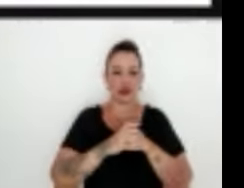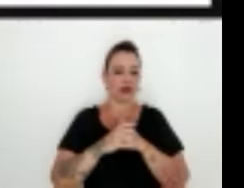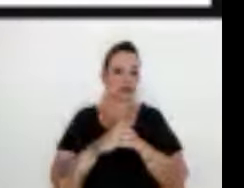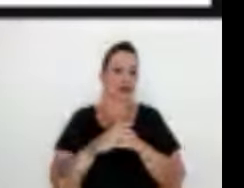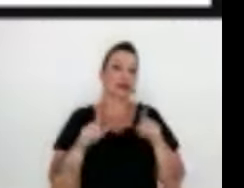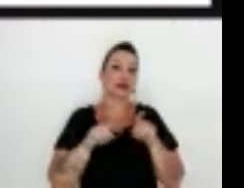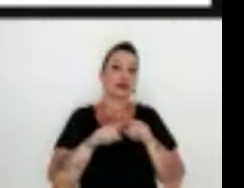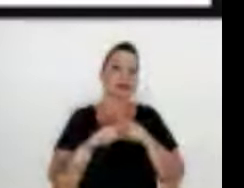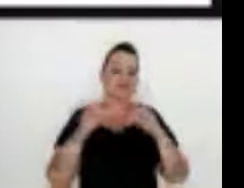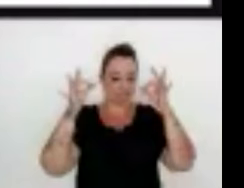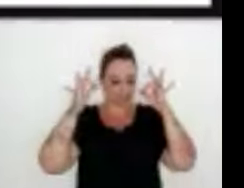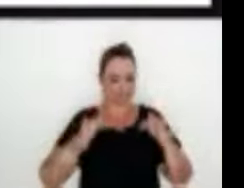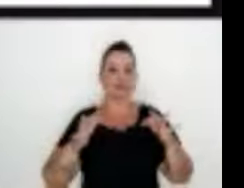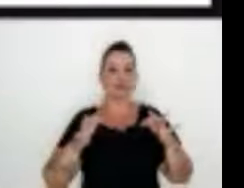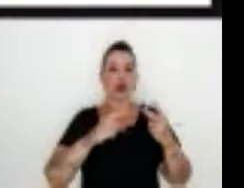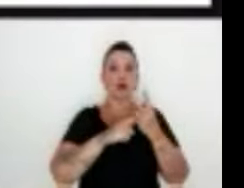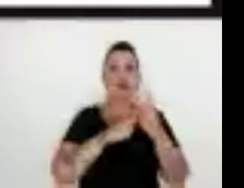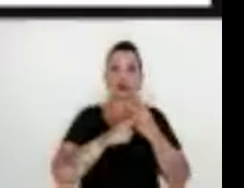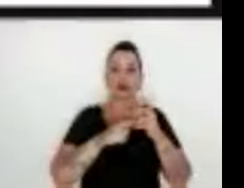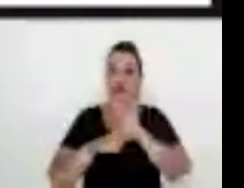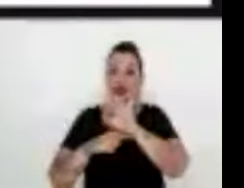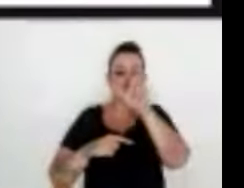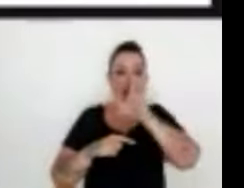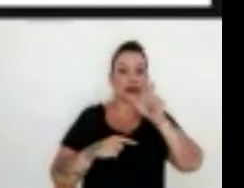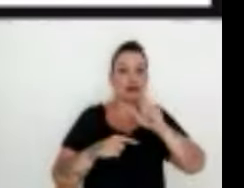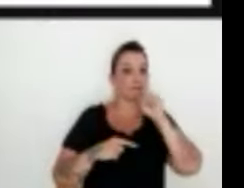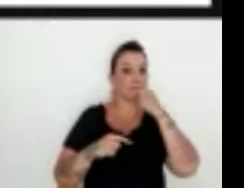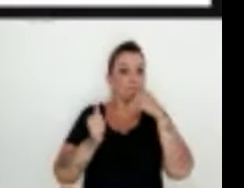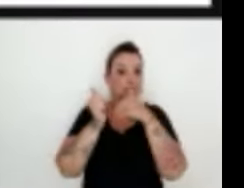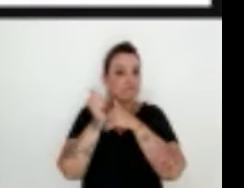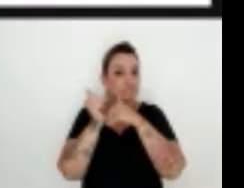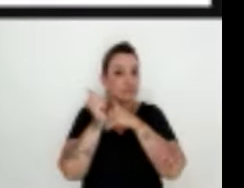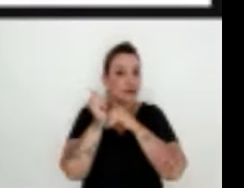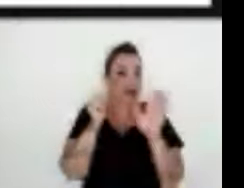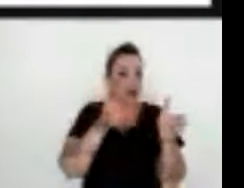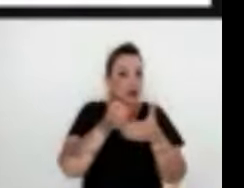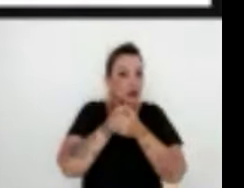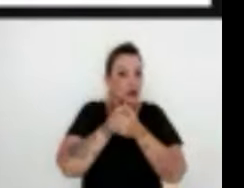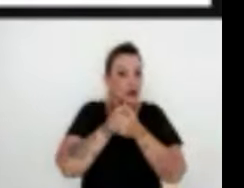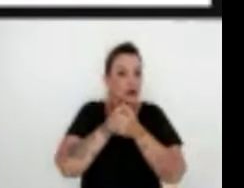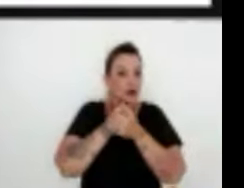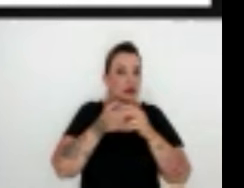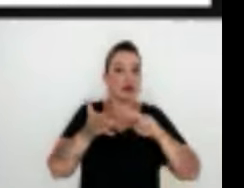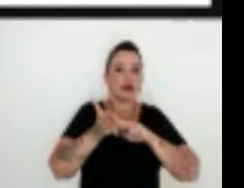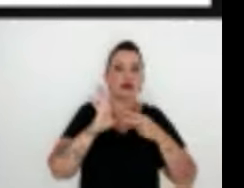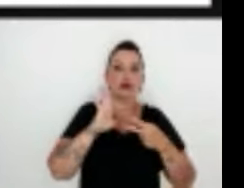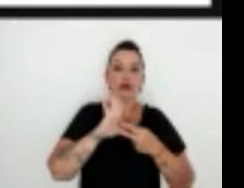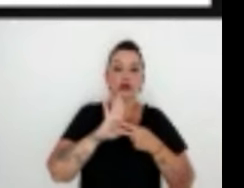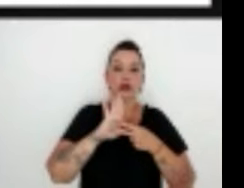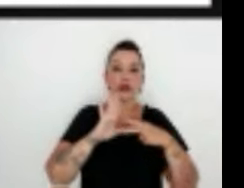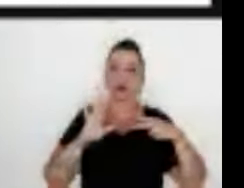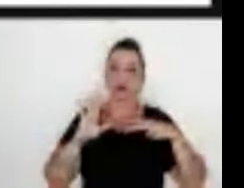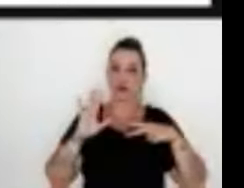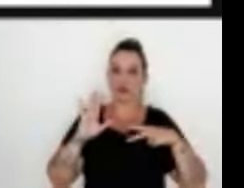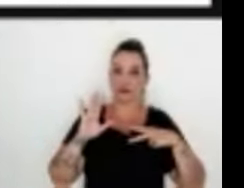conferiria a proteção ao indivíduo, o segredo, o sigilo, o refúgio, configurado pelo termo privado, passa a ser